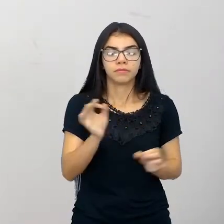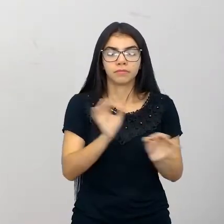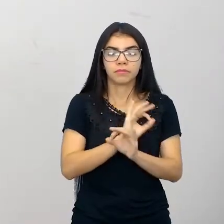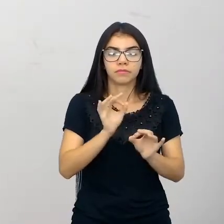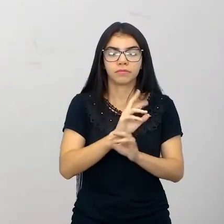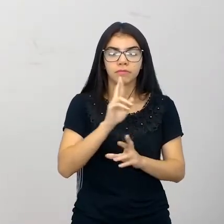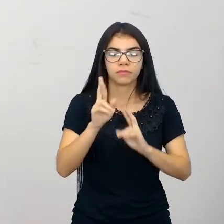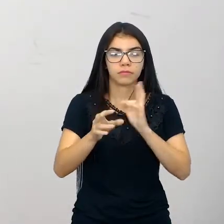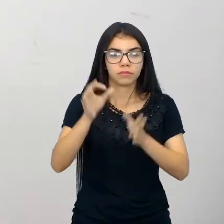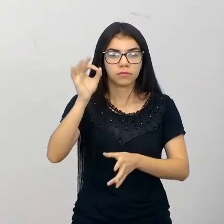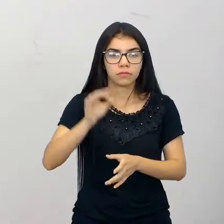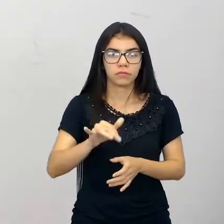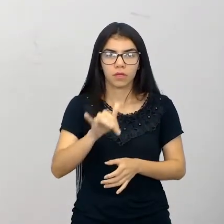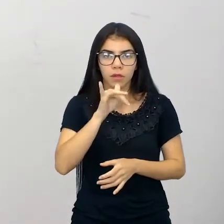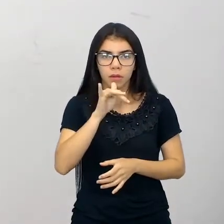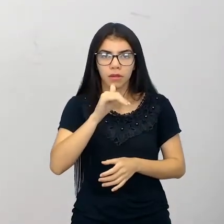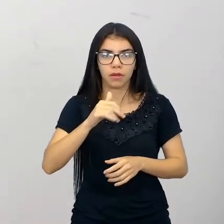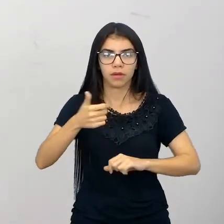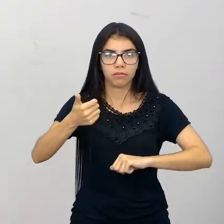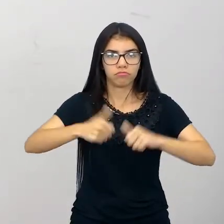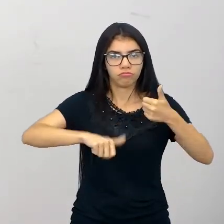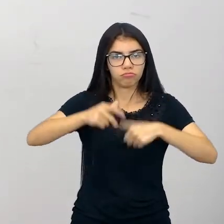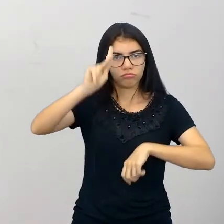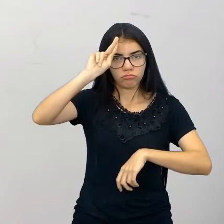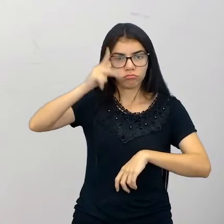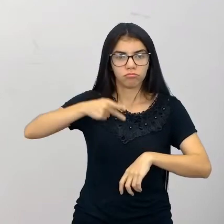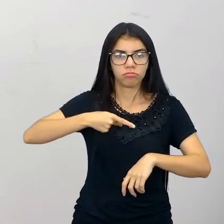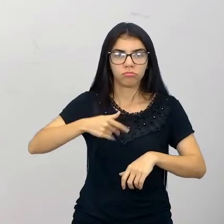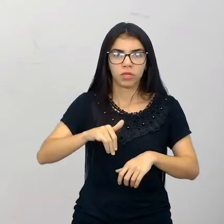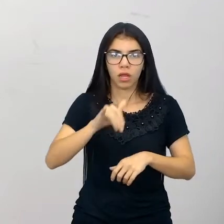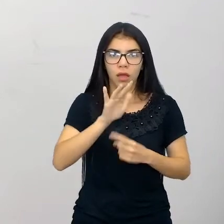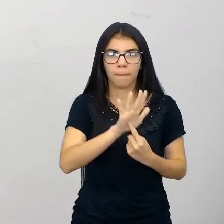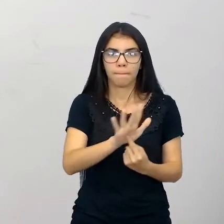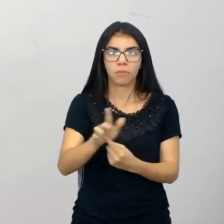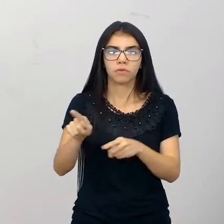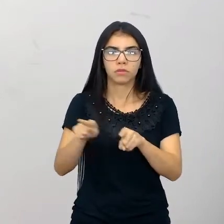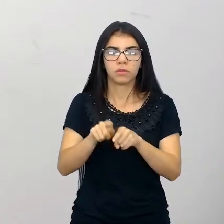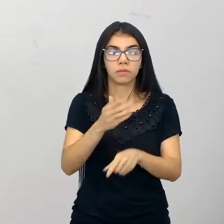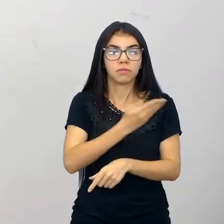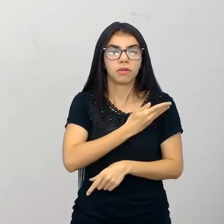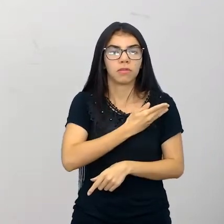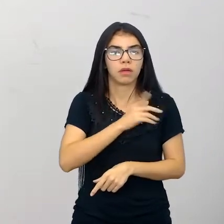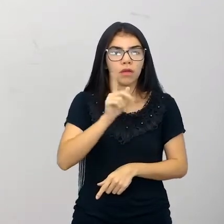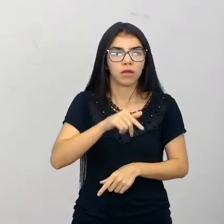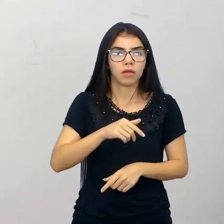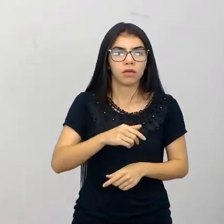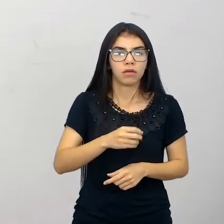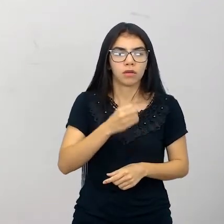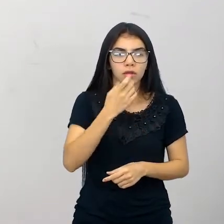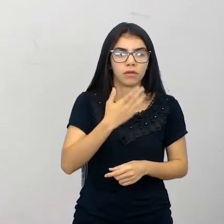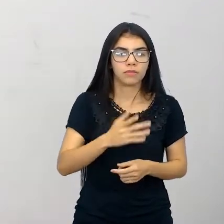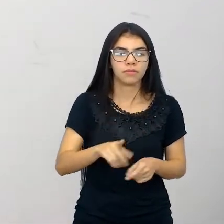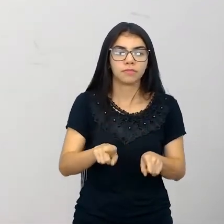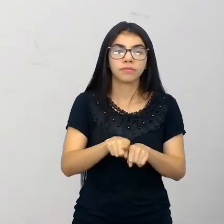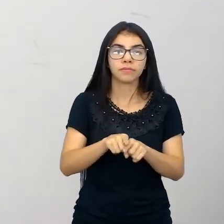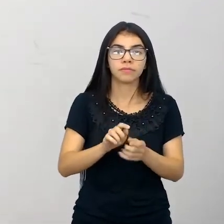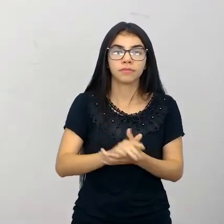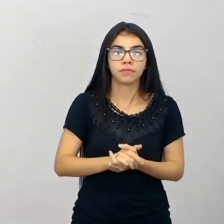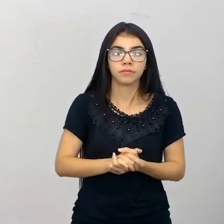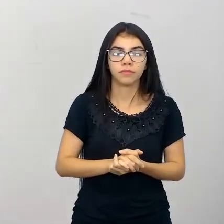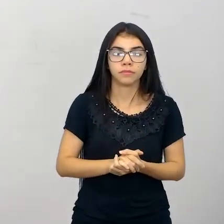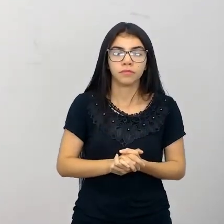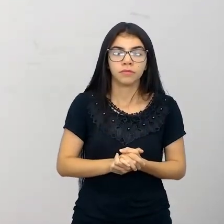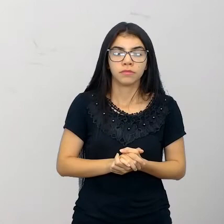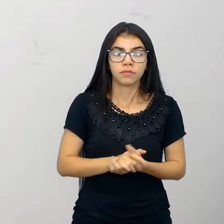correta. Faz o seguinte, você quer fazer uma autoavaliação e mostrar para os seus colegas que você está bem legal? Tá, faz e mostra, eu não ligo.